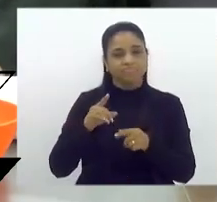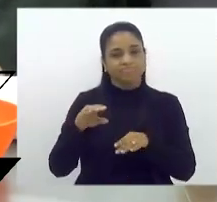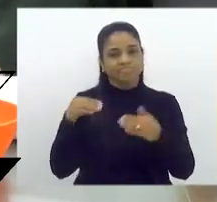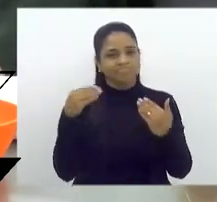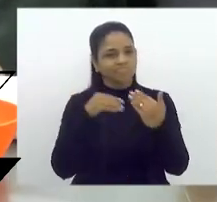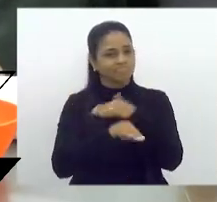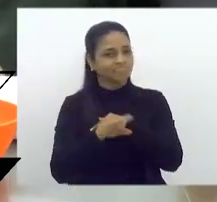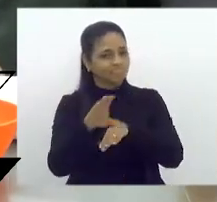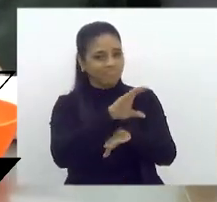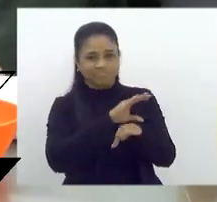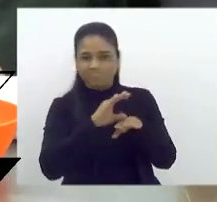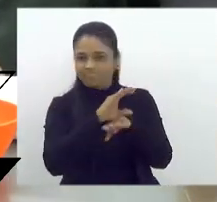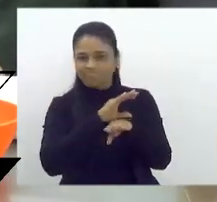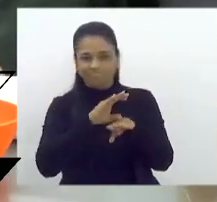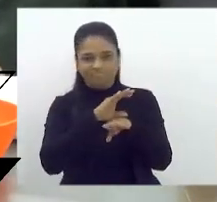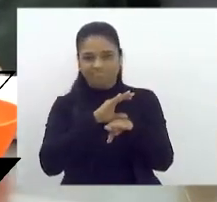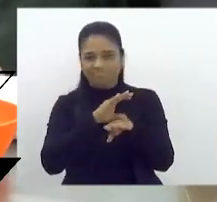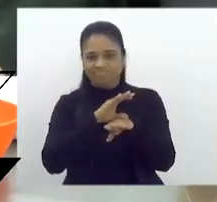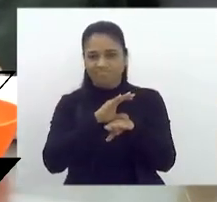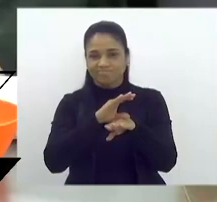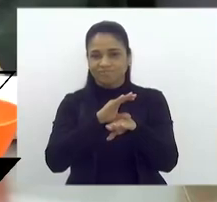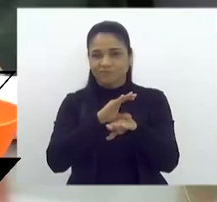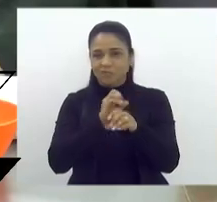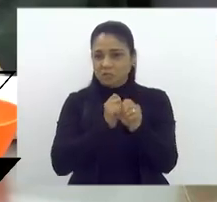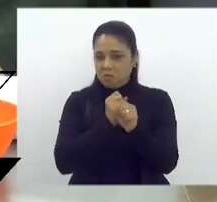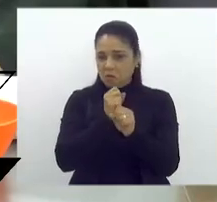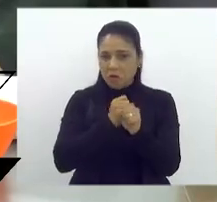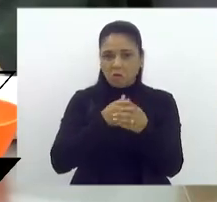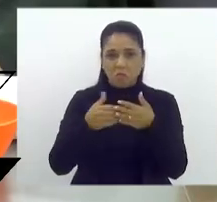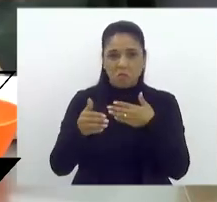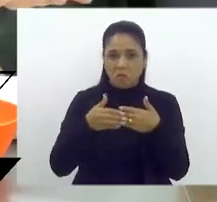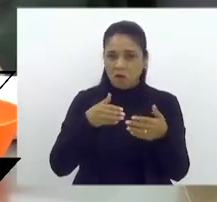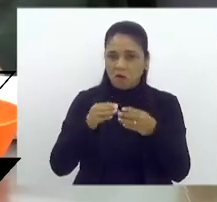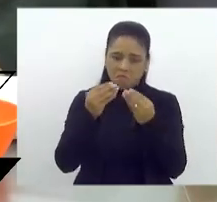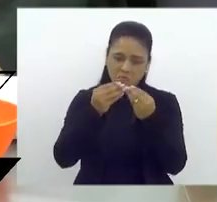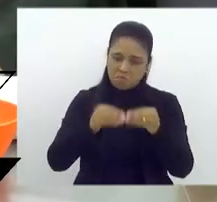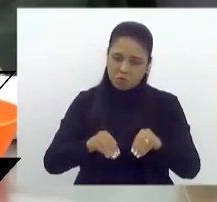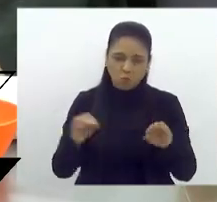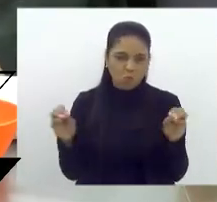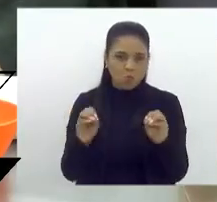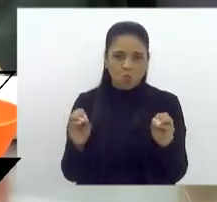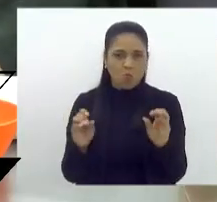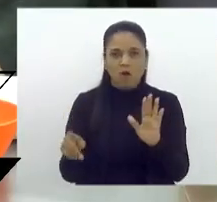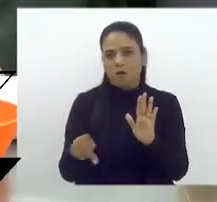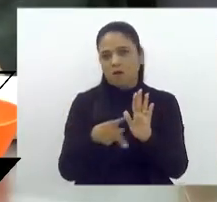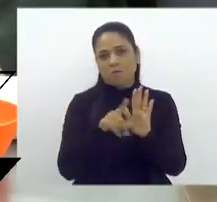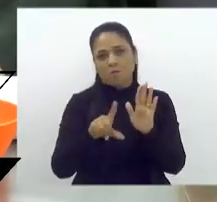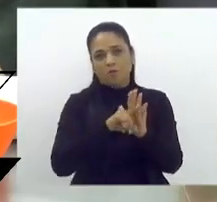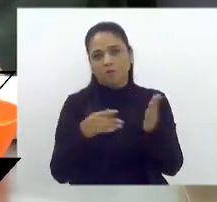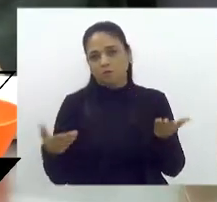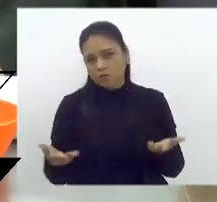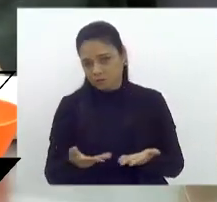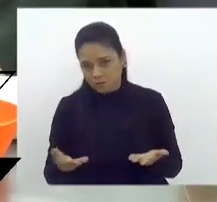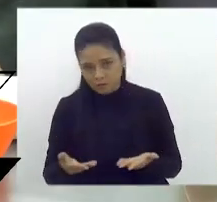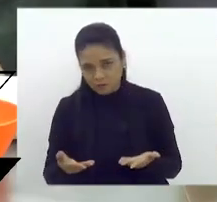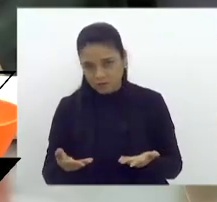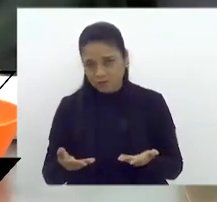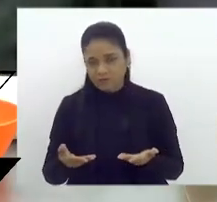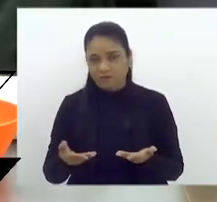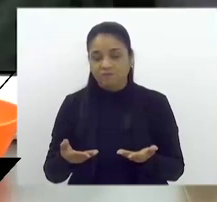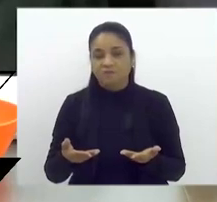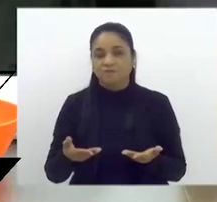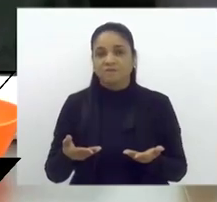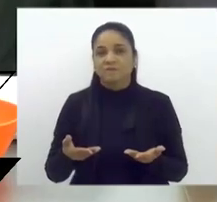pela inconstitucionalidade em qualquer ano não prejudica do projeto voltar. Foi em 2019. Até